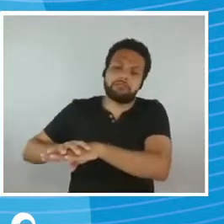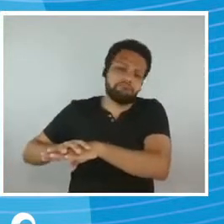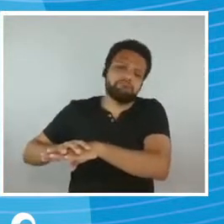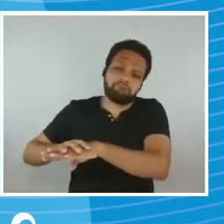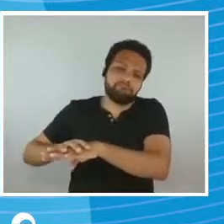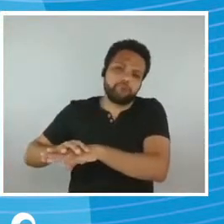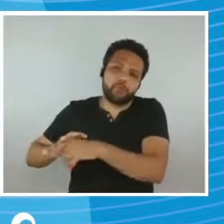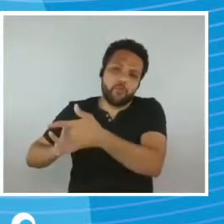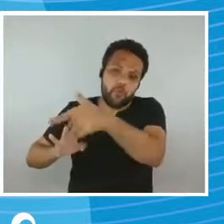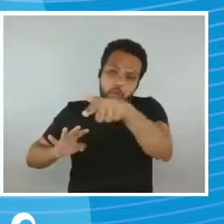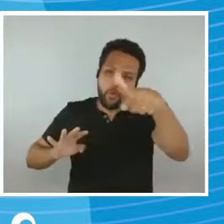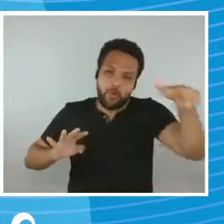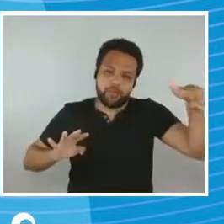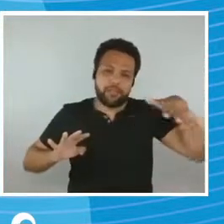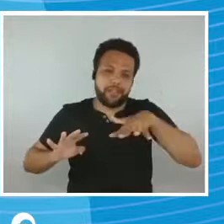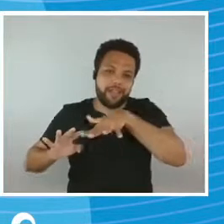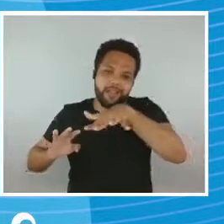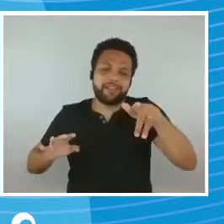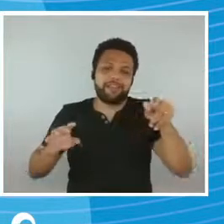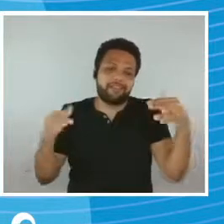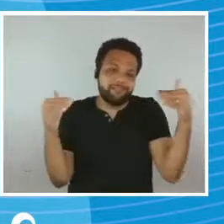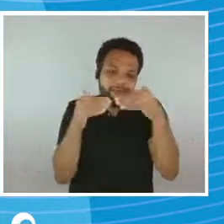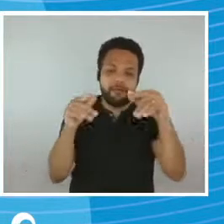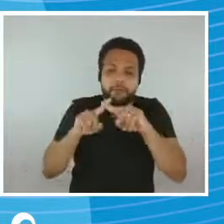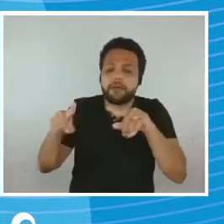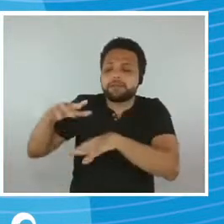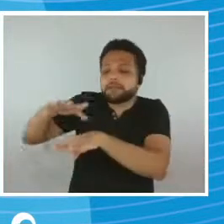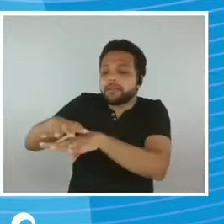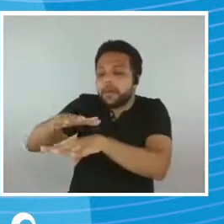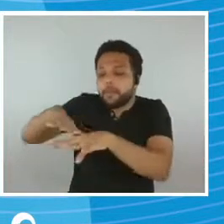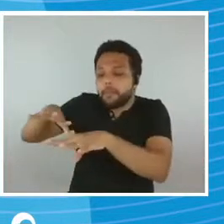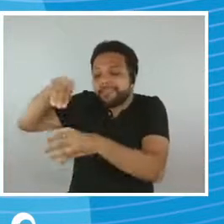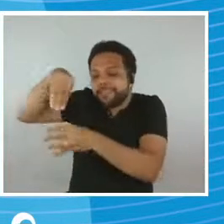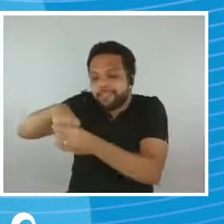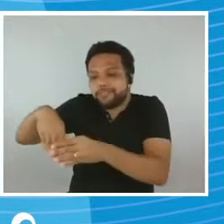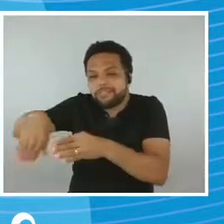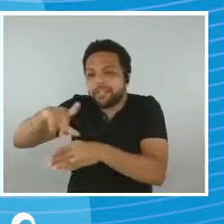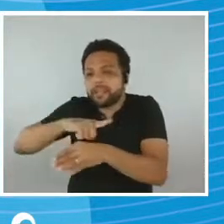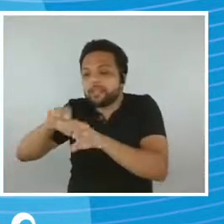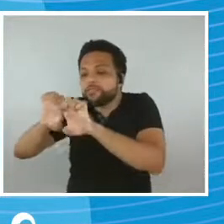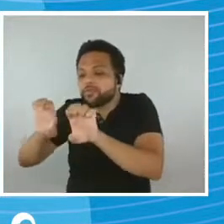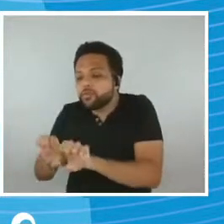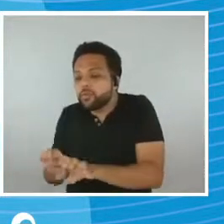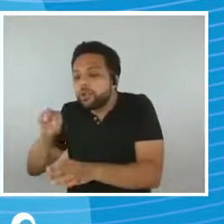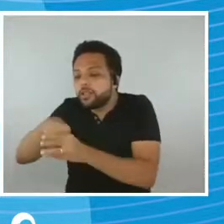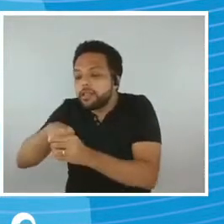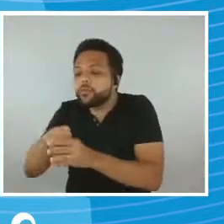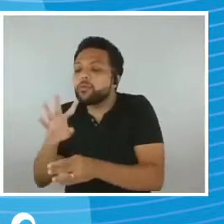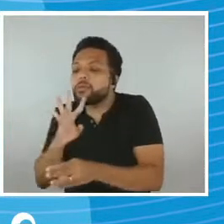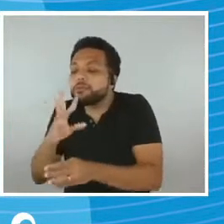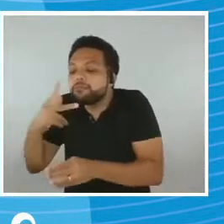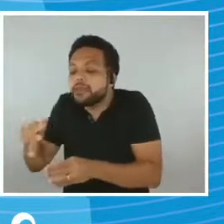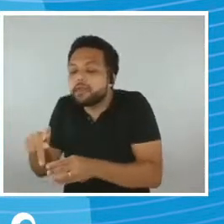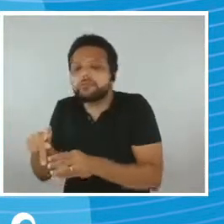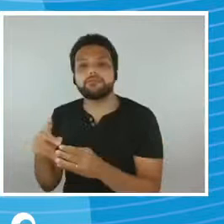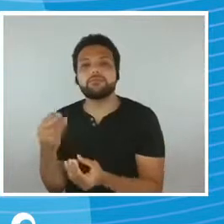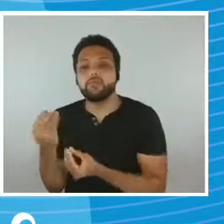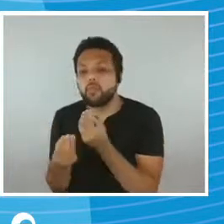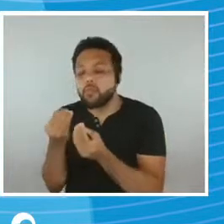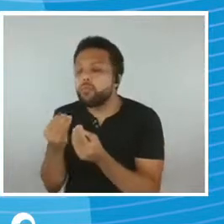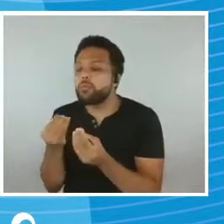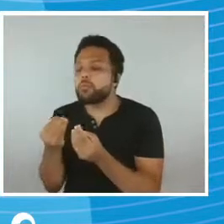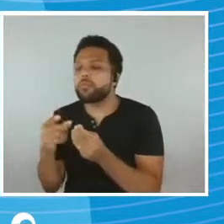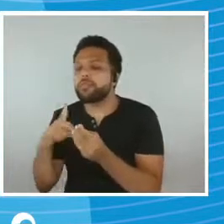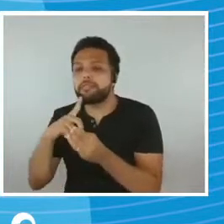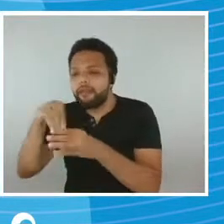isso se aplica a outras áreas também, tem uma estrutura interna. A gente tem que ver a estrutura interna desse conhecimento. Quais as representações formais, quais